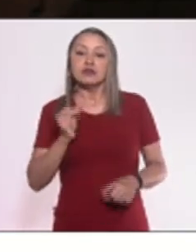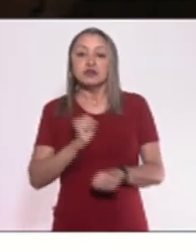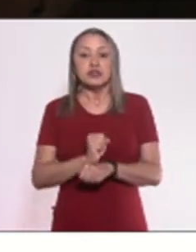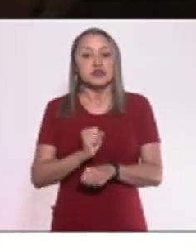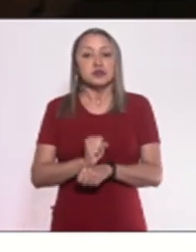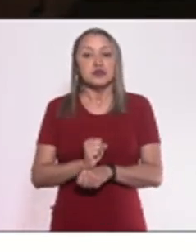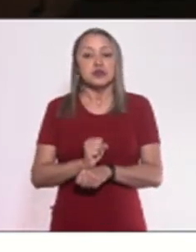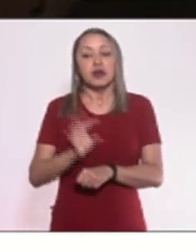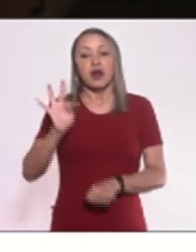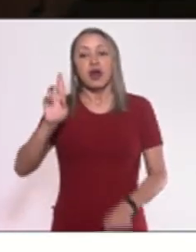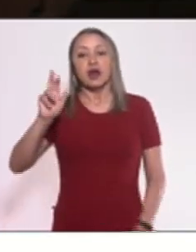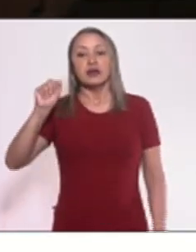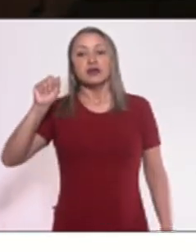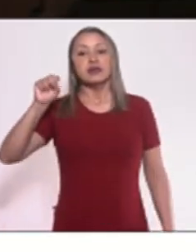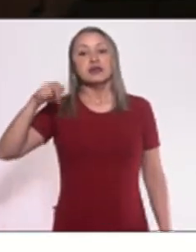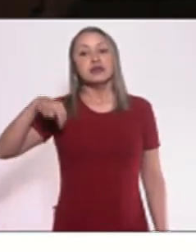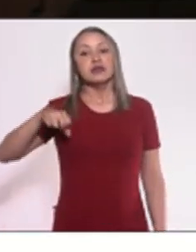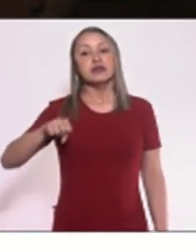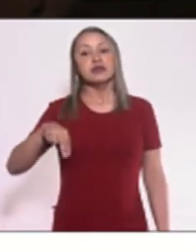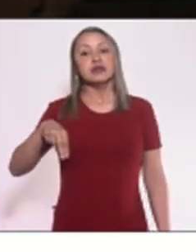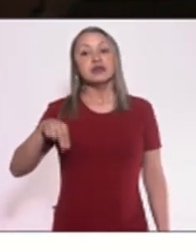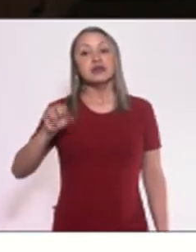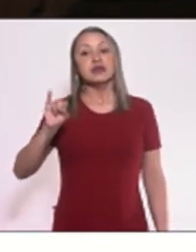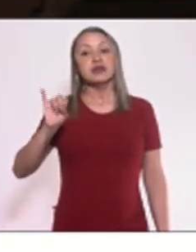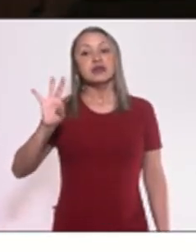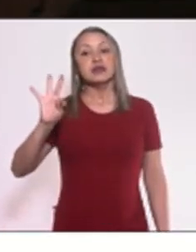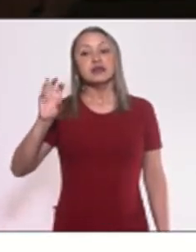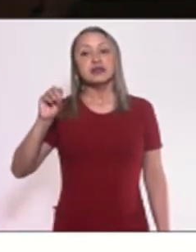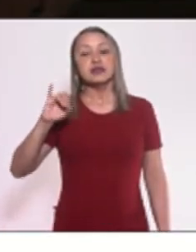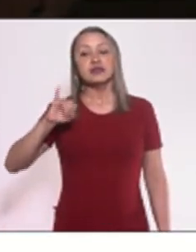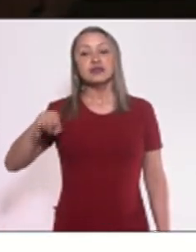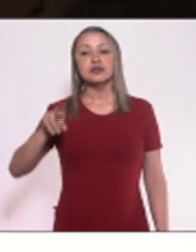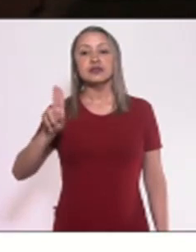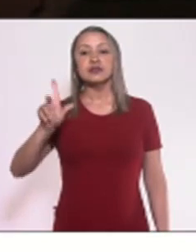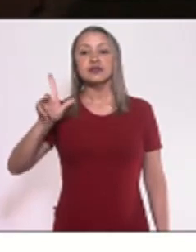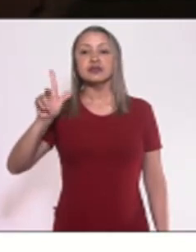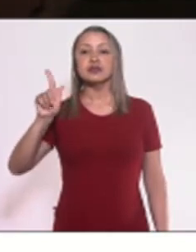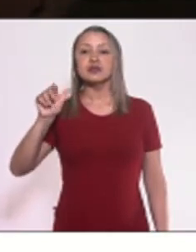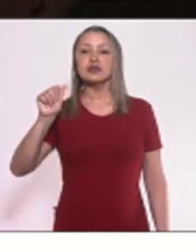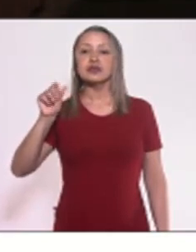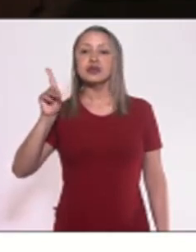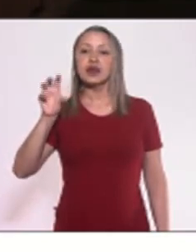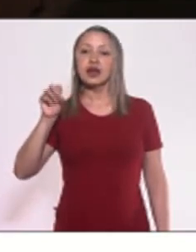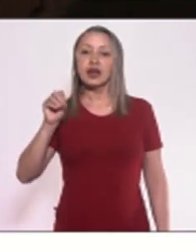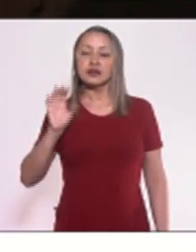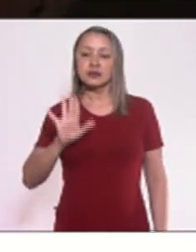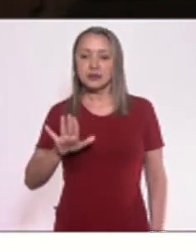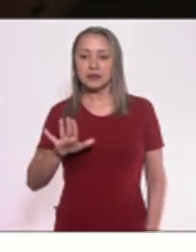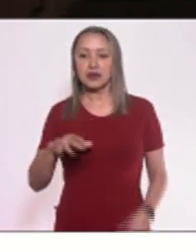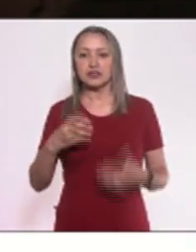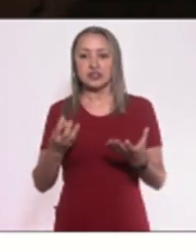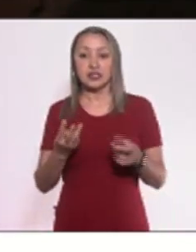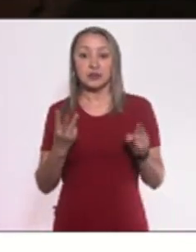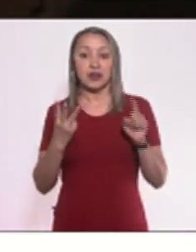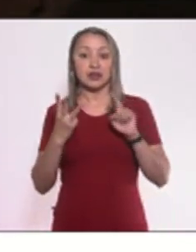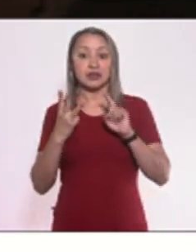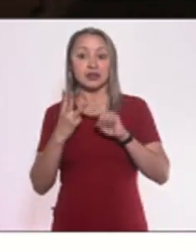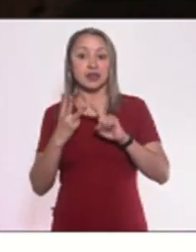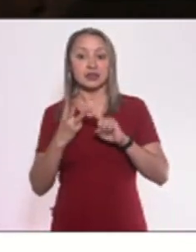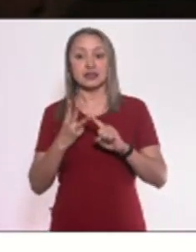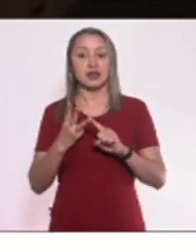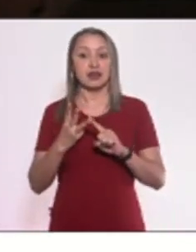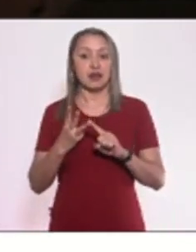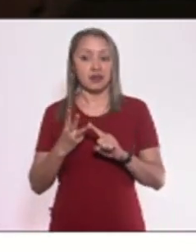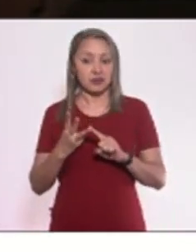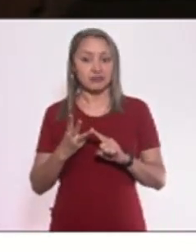está 5-5, ele gostaria de intermediar uma terceira opção. Não é o